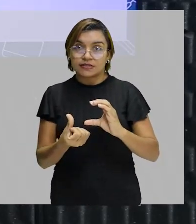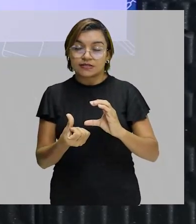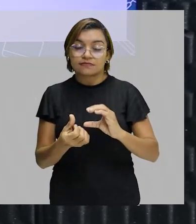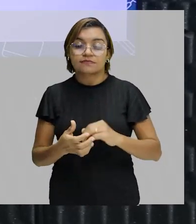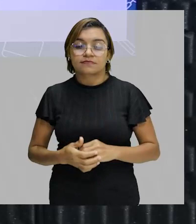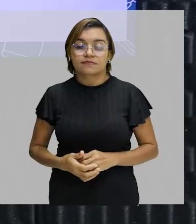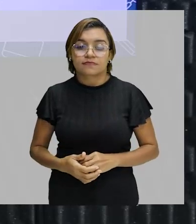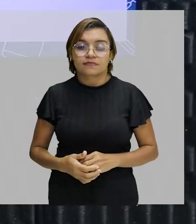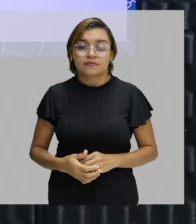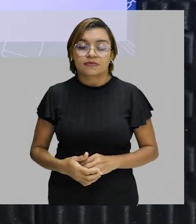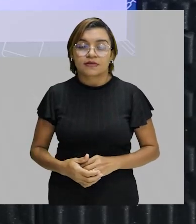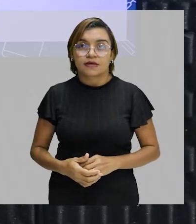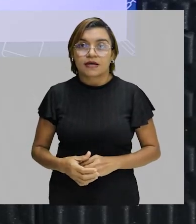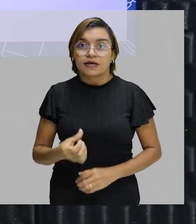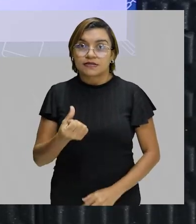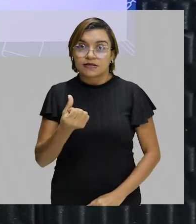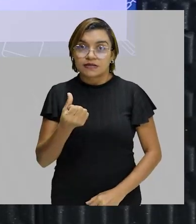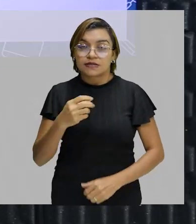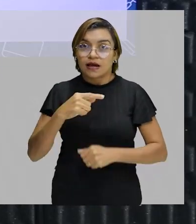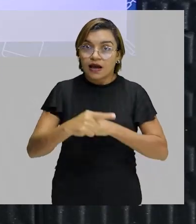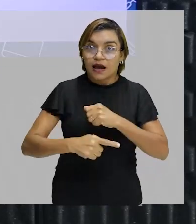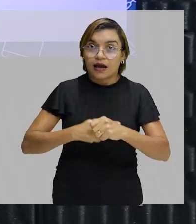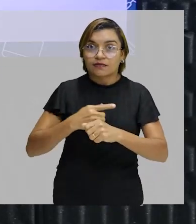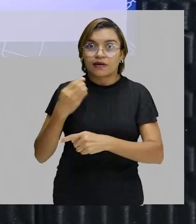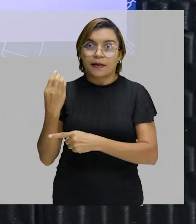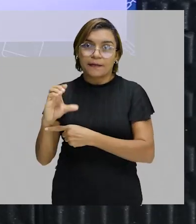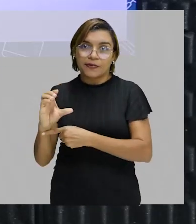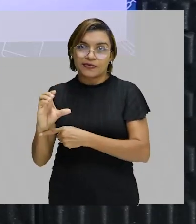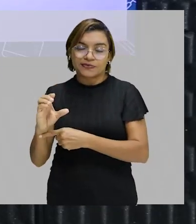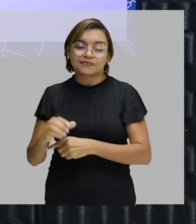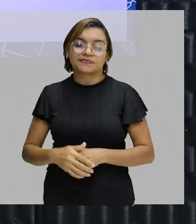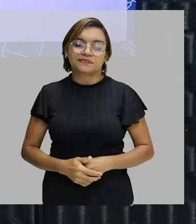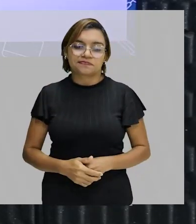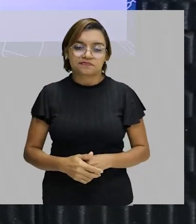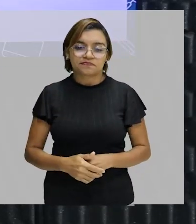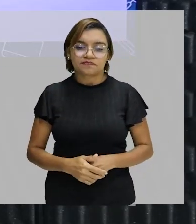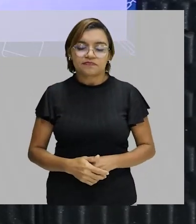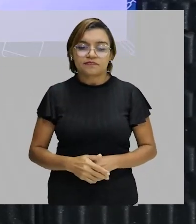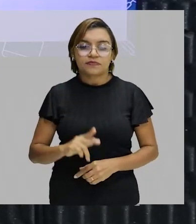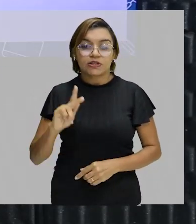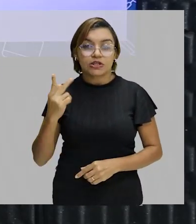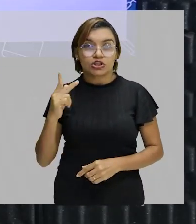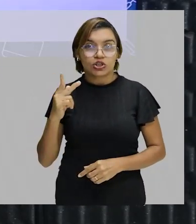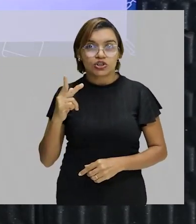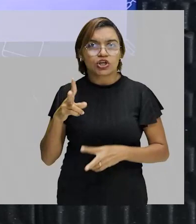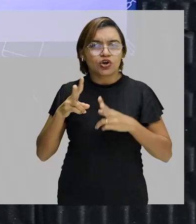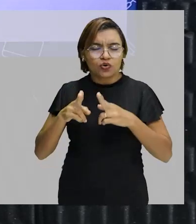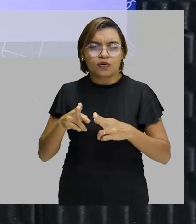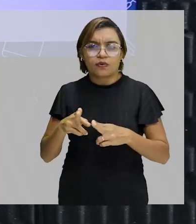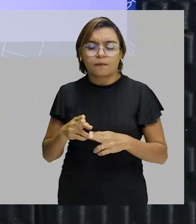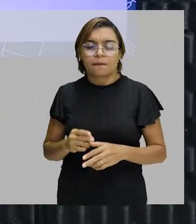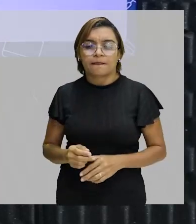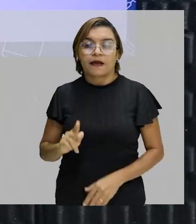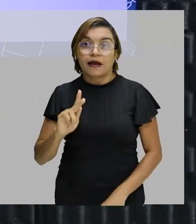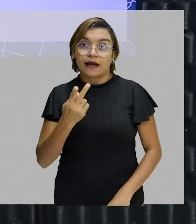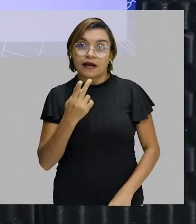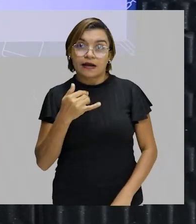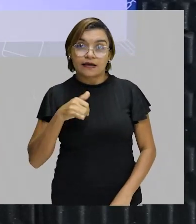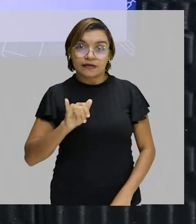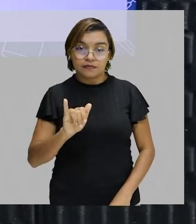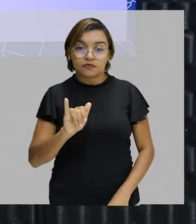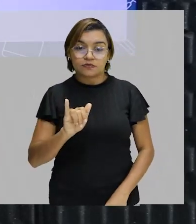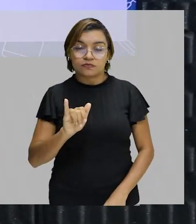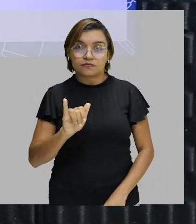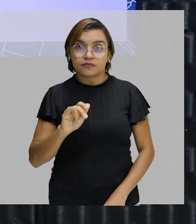6 átomos de carbono, certo? Para o hidrogênio, cálculo similar, né? HY. O